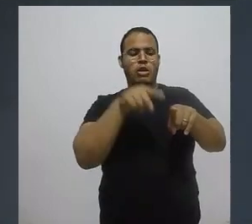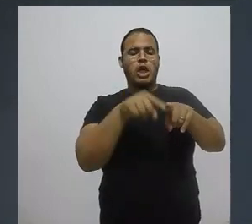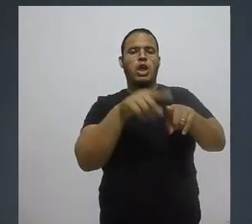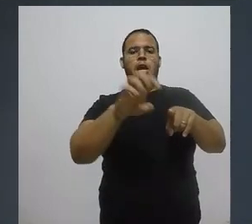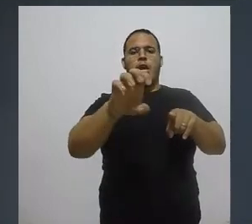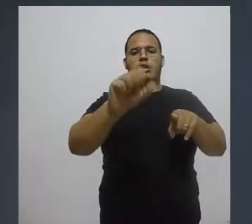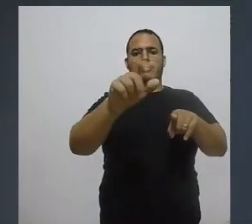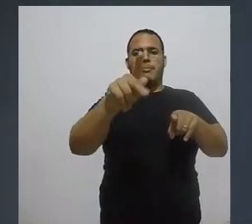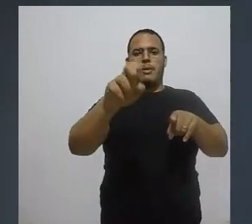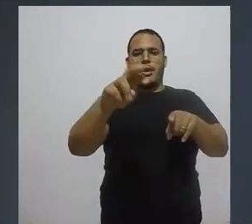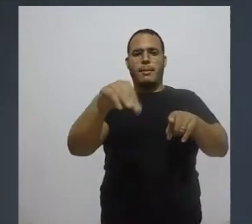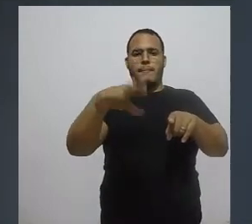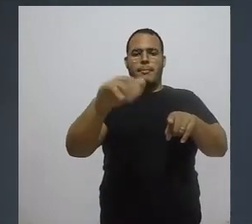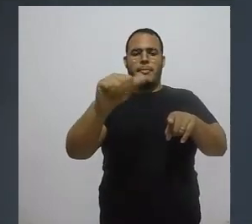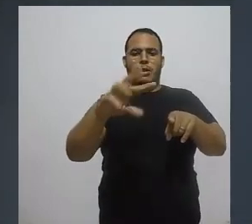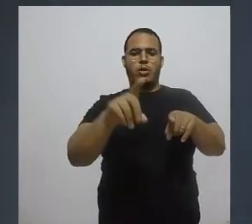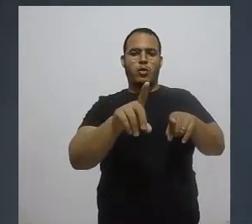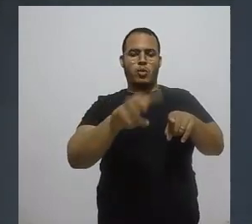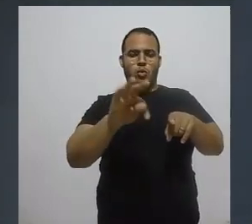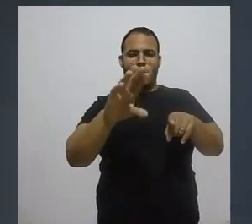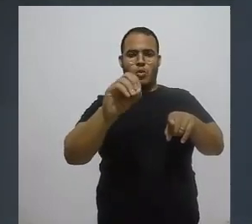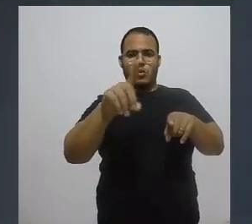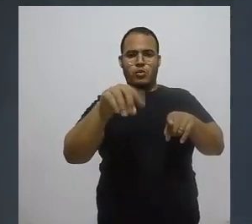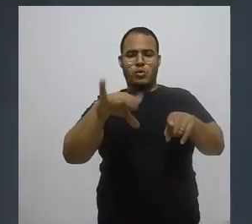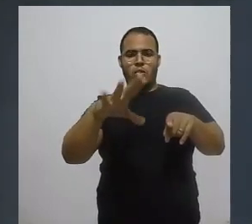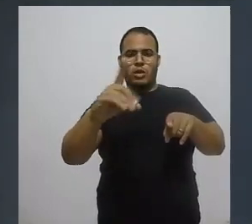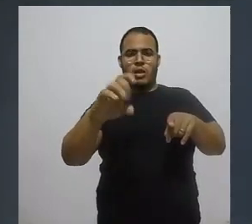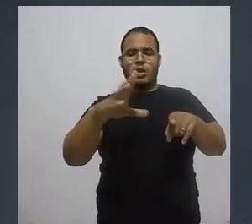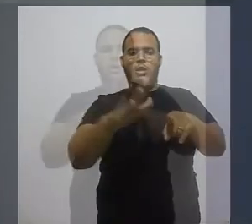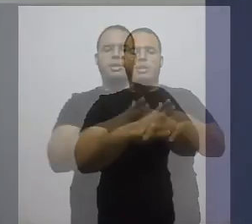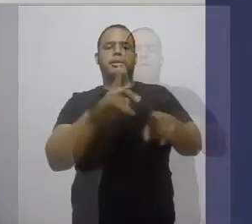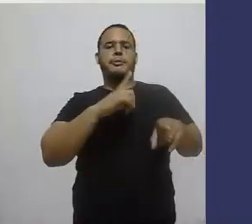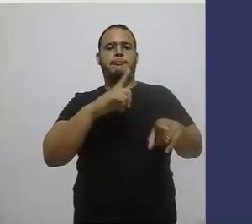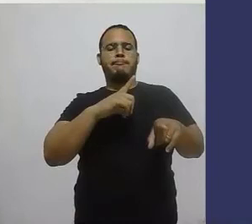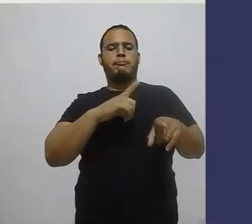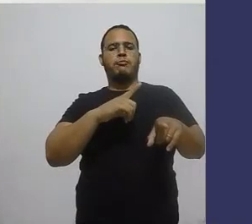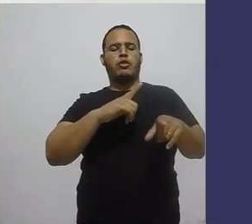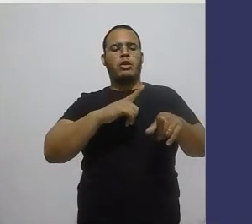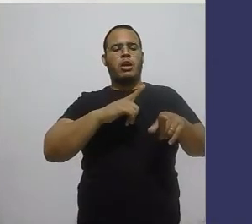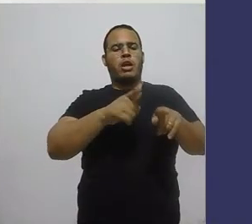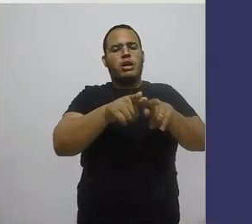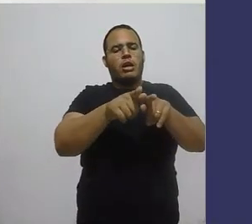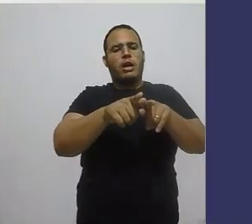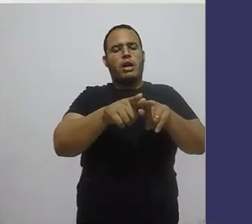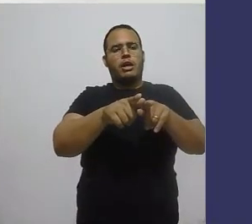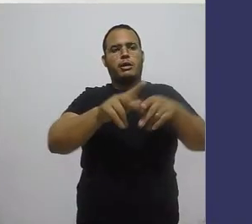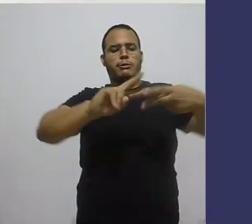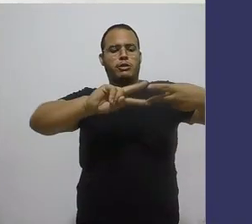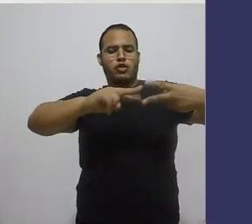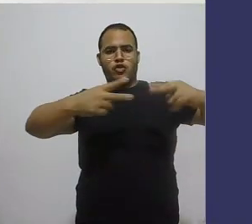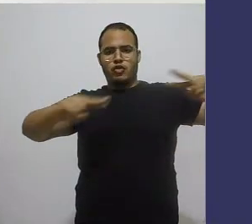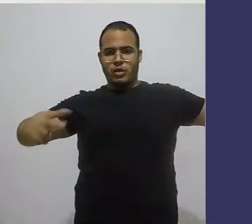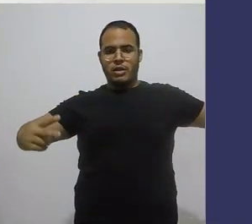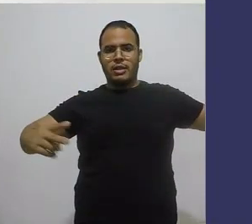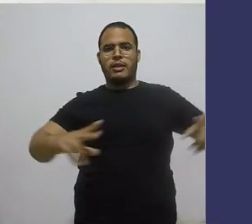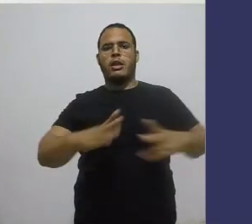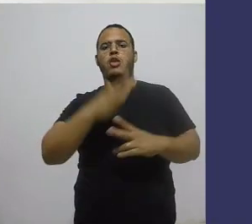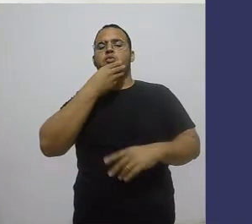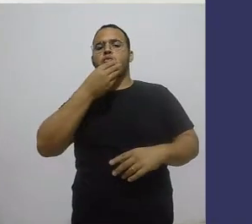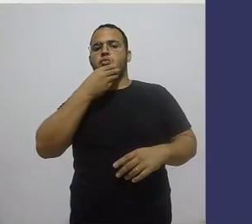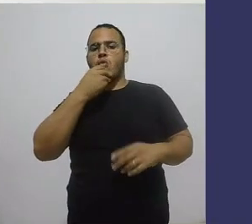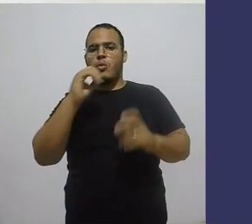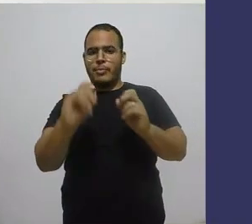que vai estar armazenado o material genético com as informações aí do homem, que seria o pai, ok? Quando a gente fala aqui